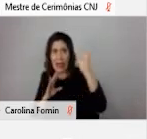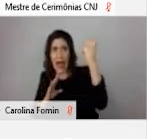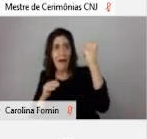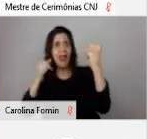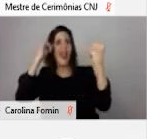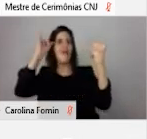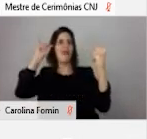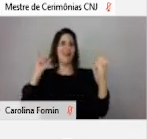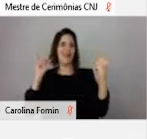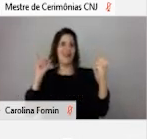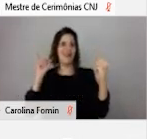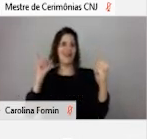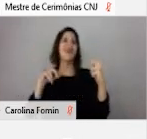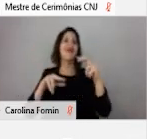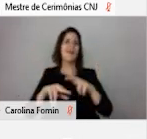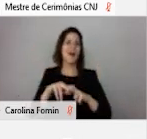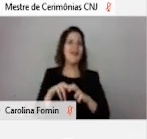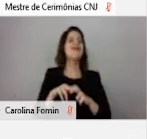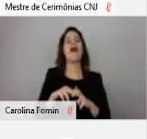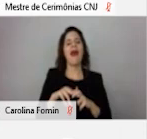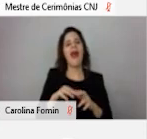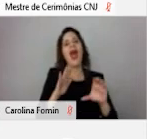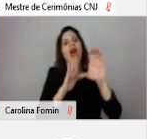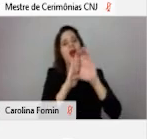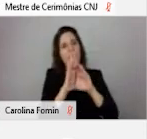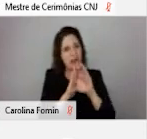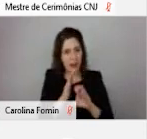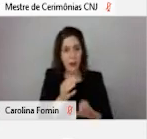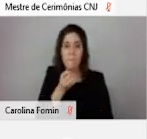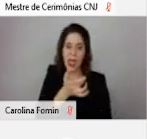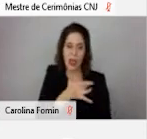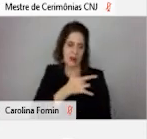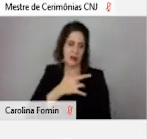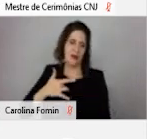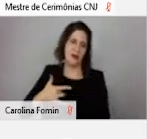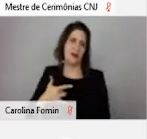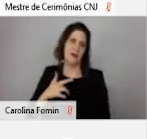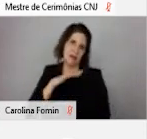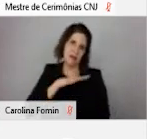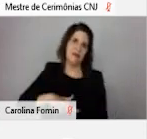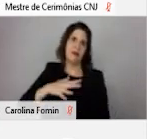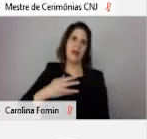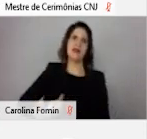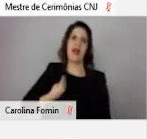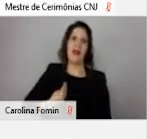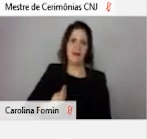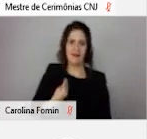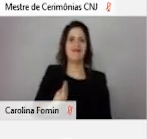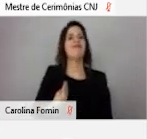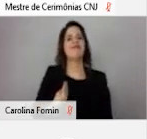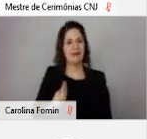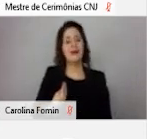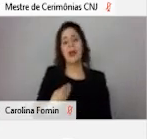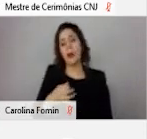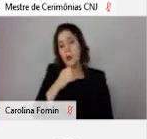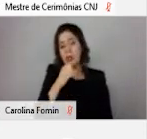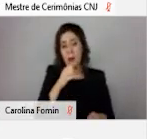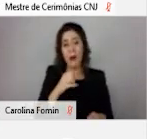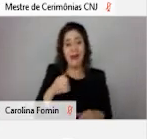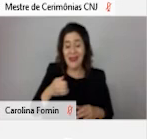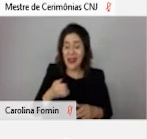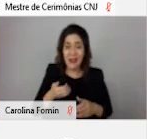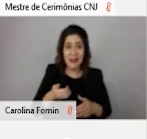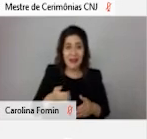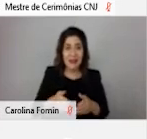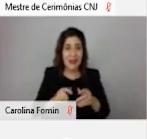vez mais perto do conceito de bem-estar. Então, lembrar do ciclo da vida aqui, que nós temos que olhar para o indivíduo desde a sua concepção, quer dizer, pré-natal, até